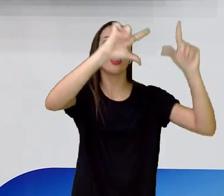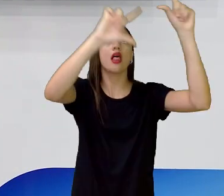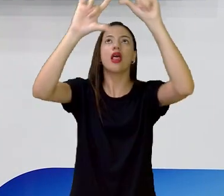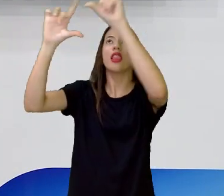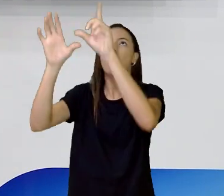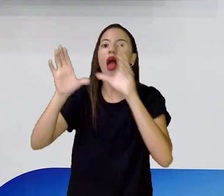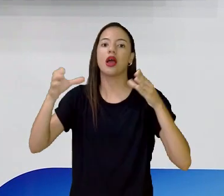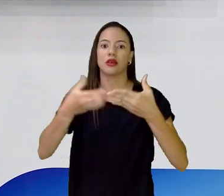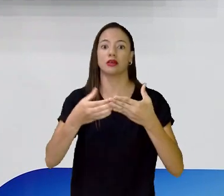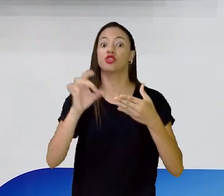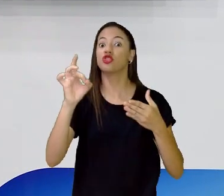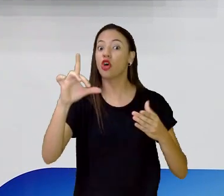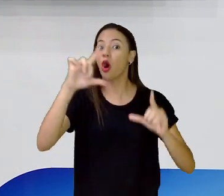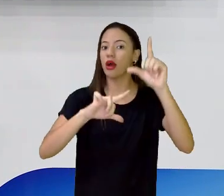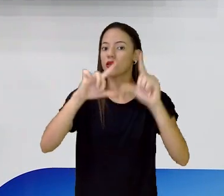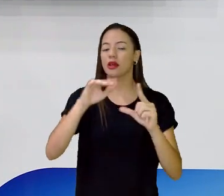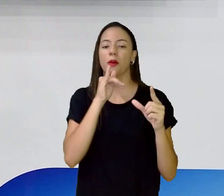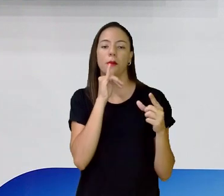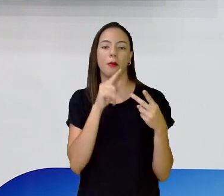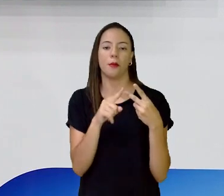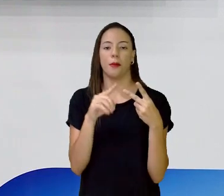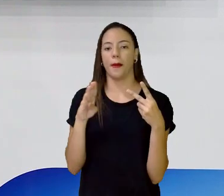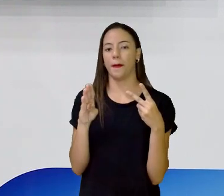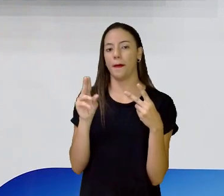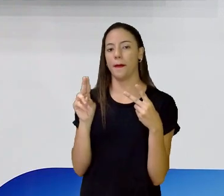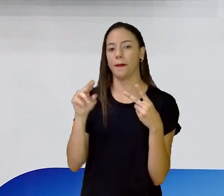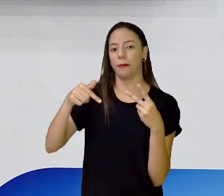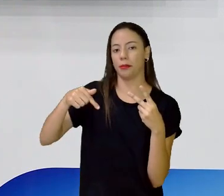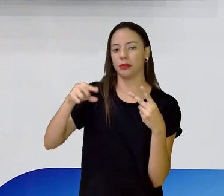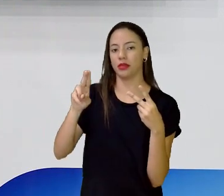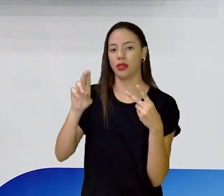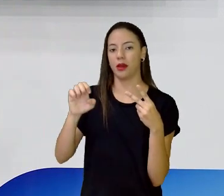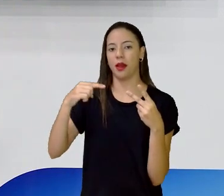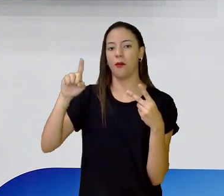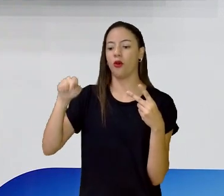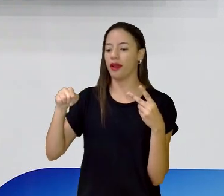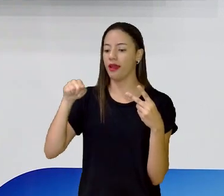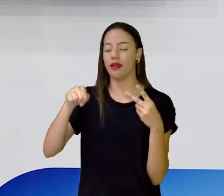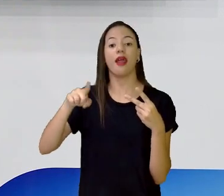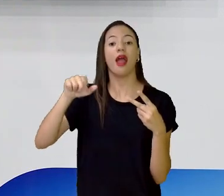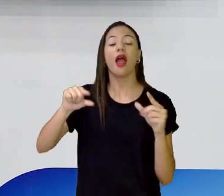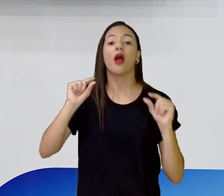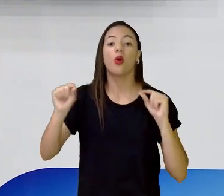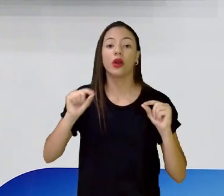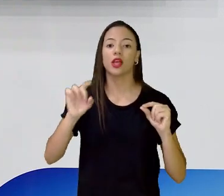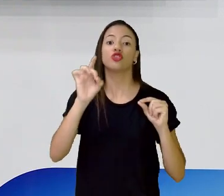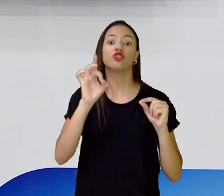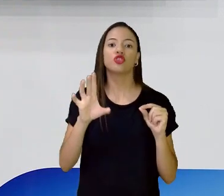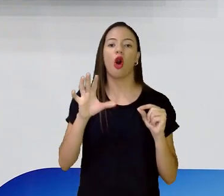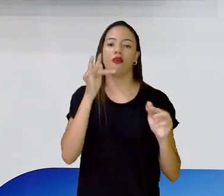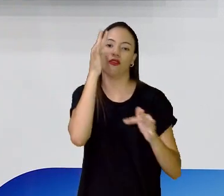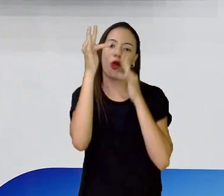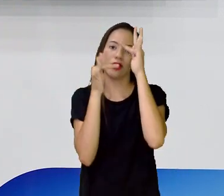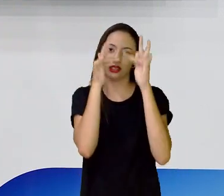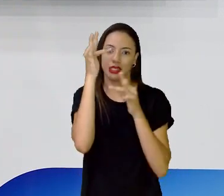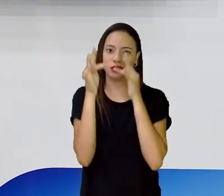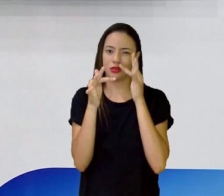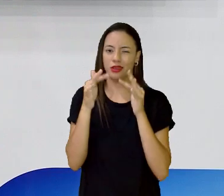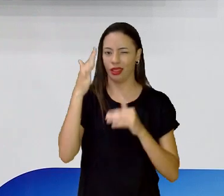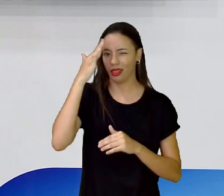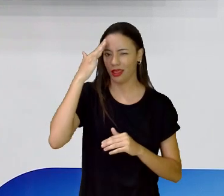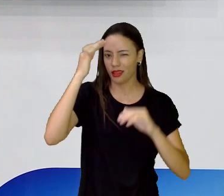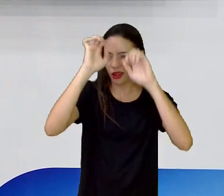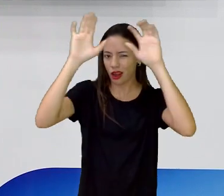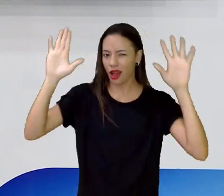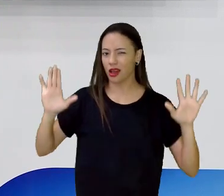Buquê, ramalhete, só pode ser um conjunto de flores, de rosas. Entenderam o que é